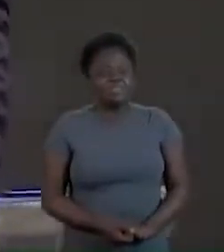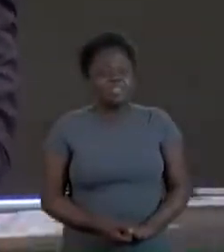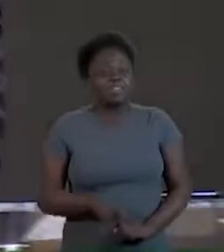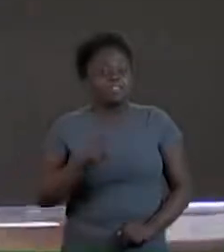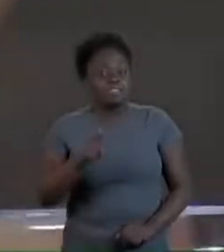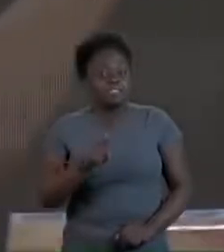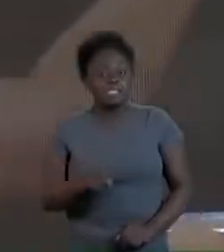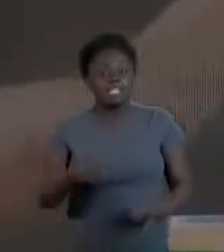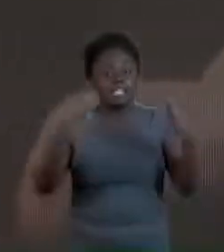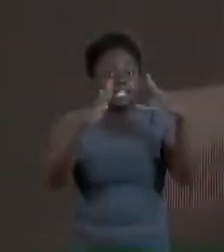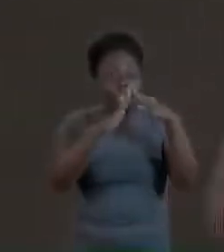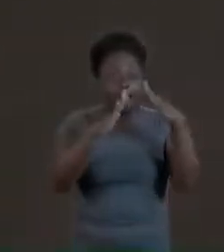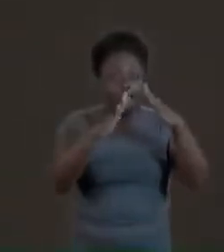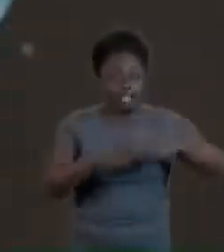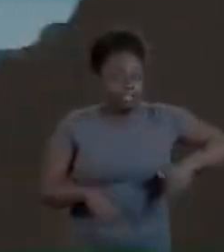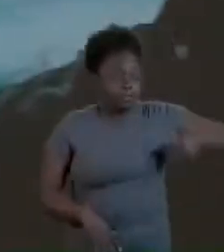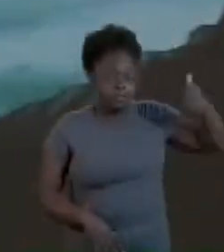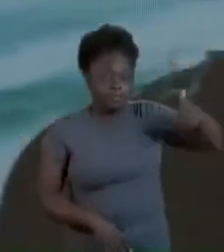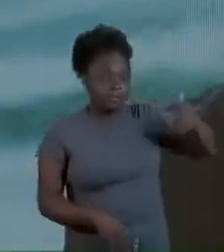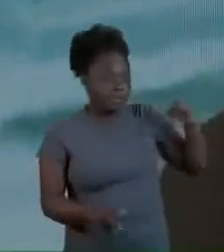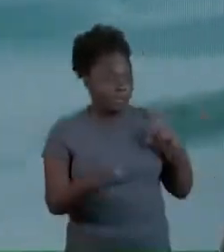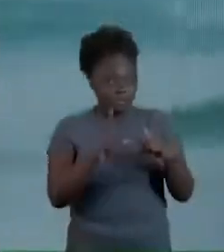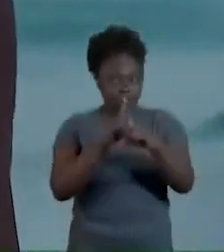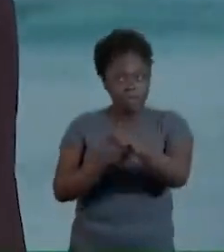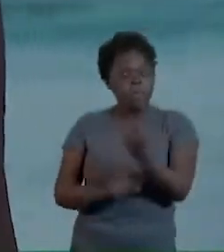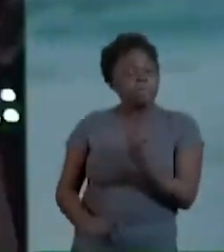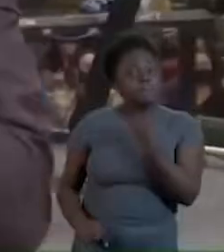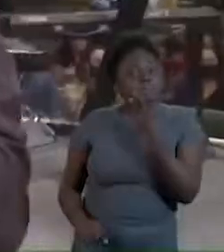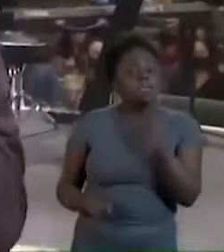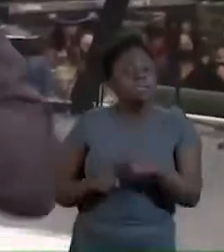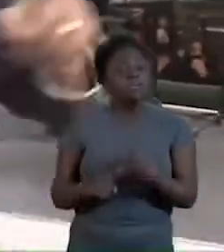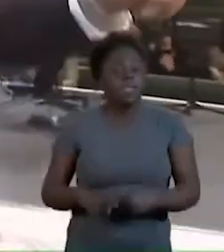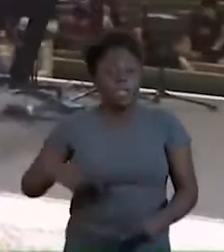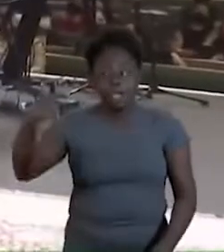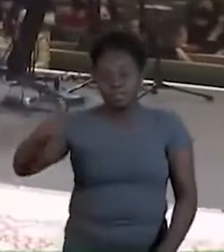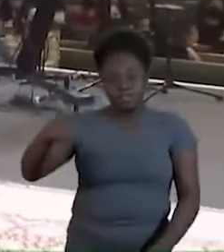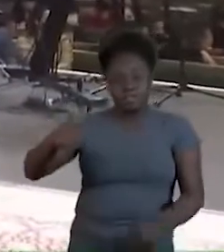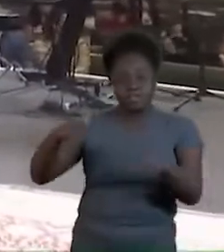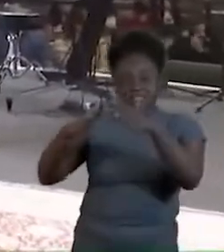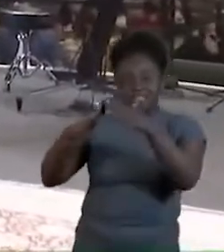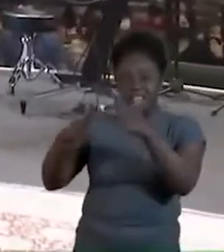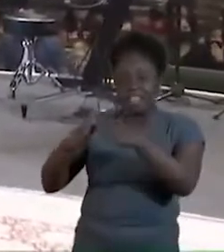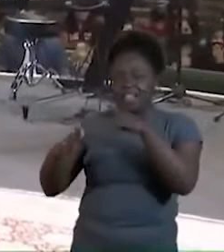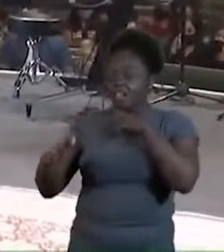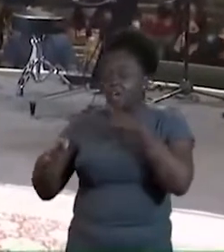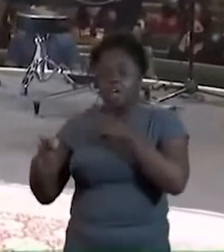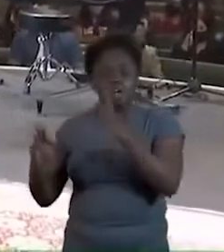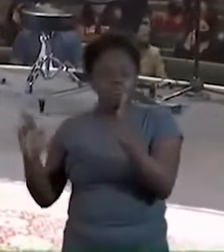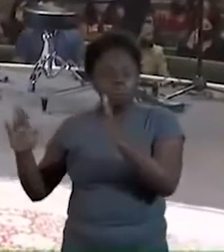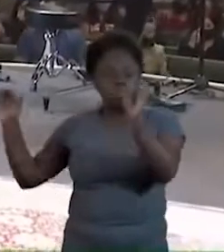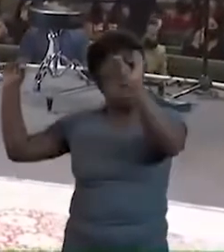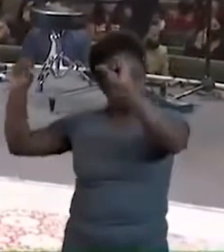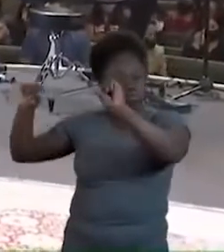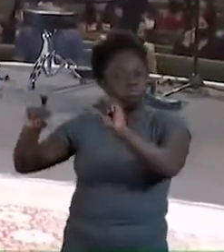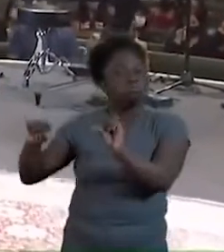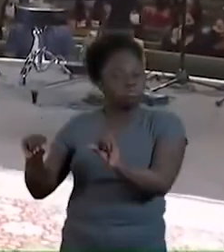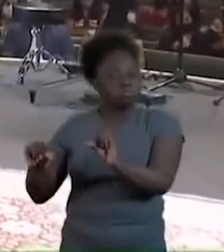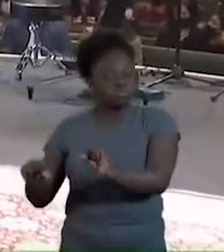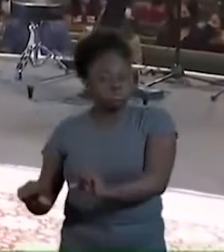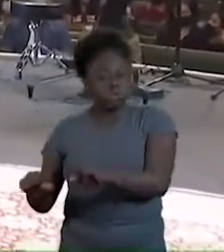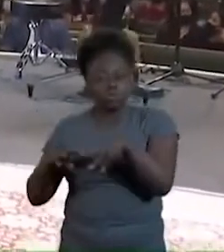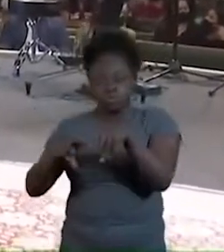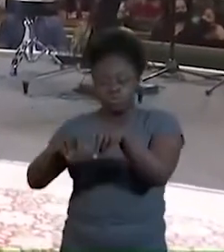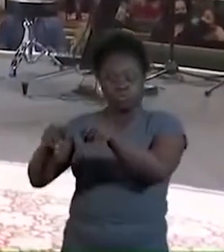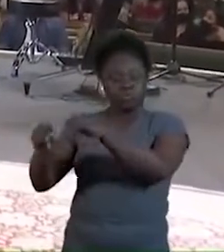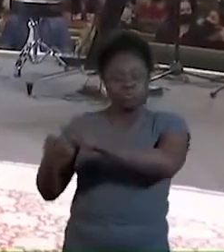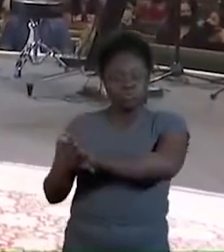Saia bem da sua primeira casa, senão você vai construir a sua segunda em cima de uma areia malvediça, em cima de